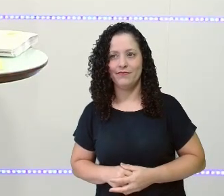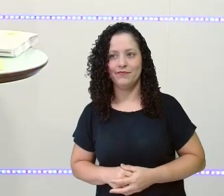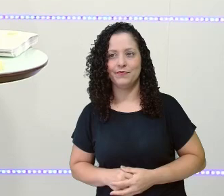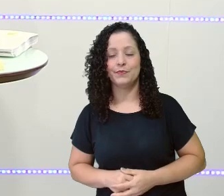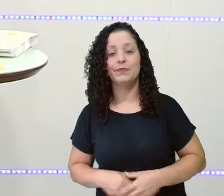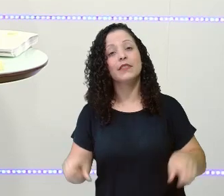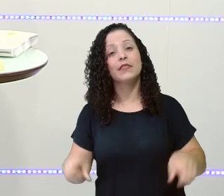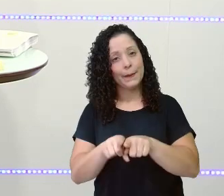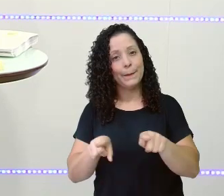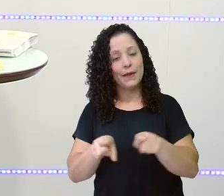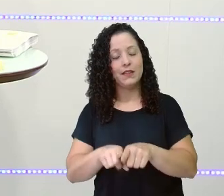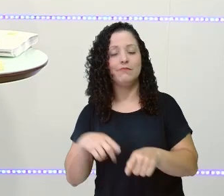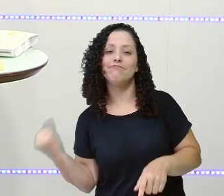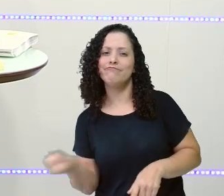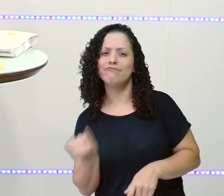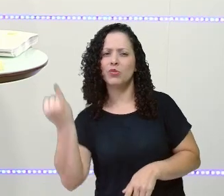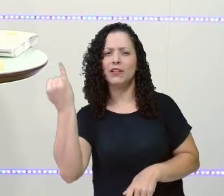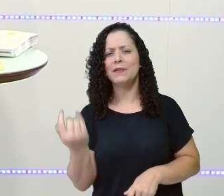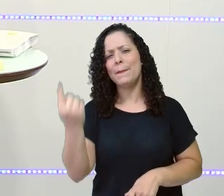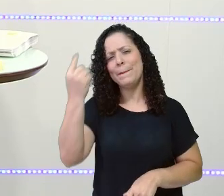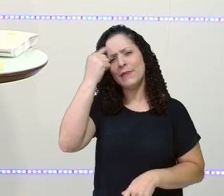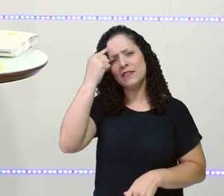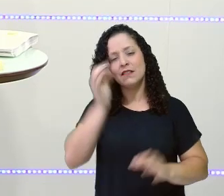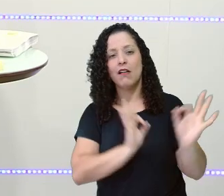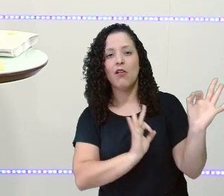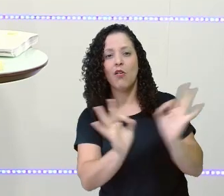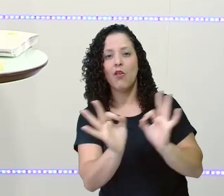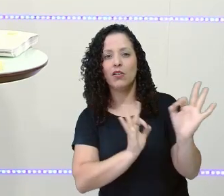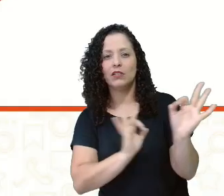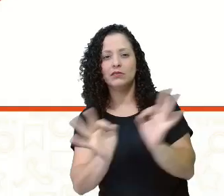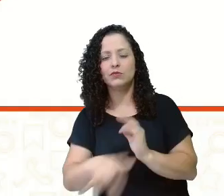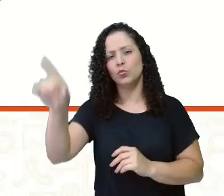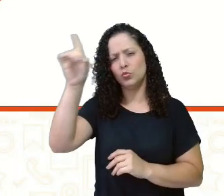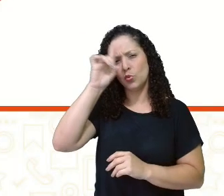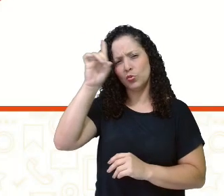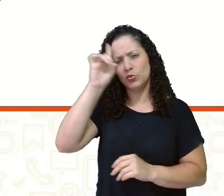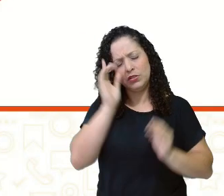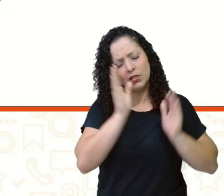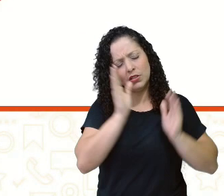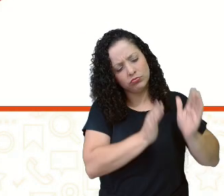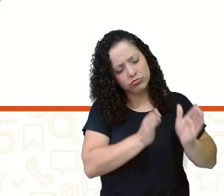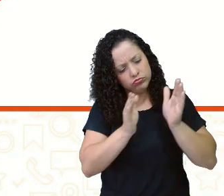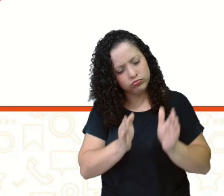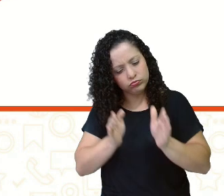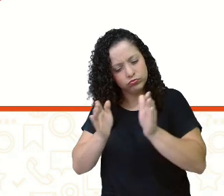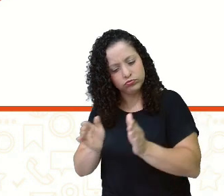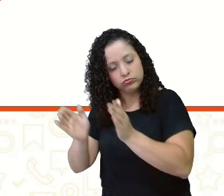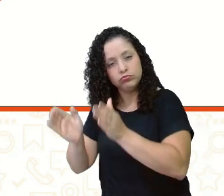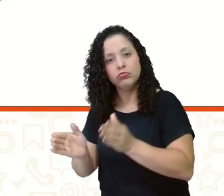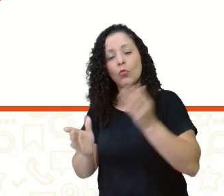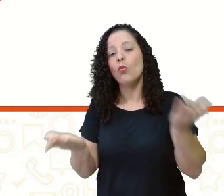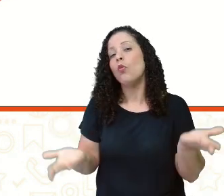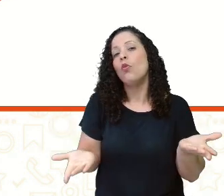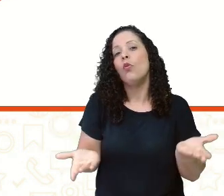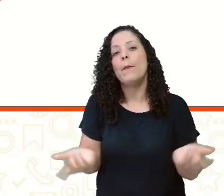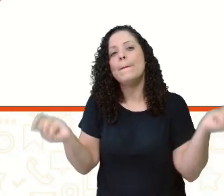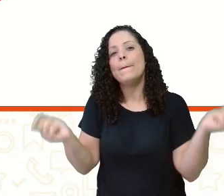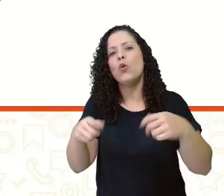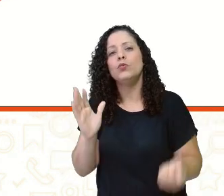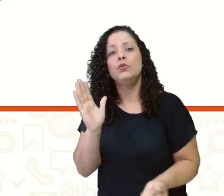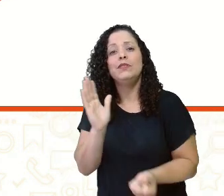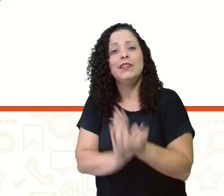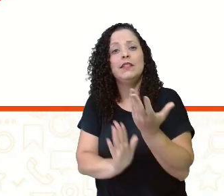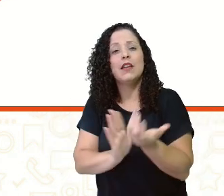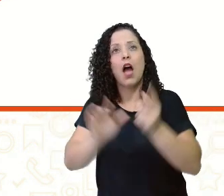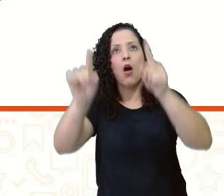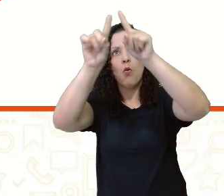importante também que a gente pense na rotina, na organização dessa rotina desses estudantes. Então, a gente pode organizar um mural do tempo, né? Um